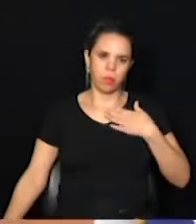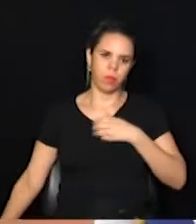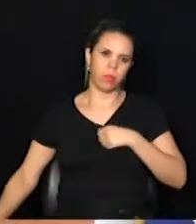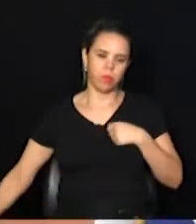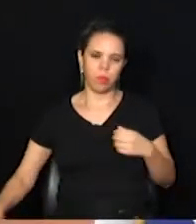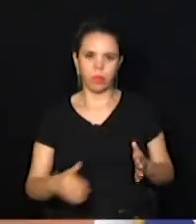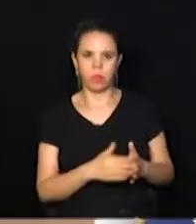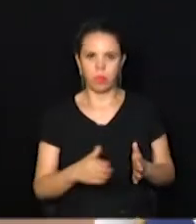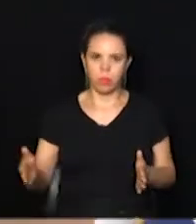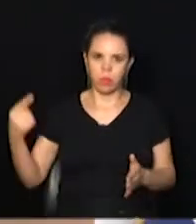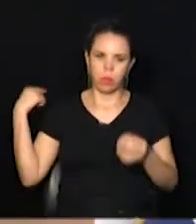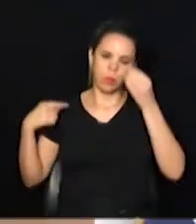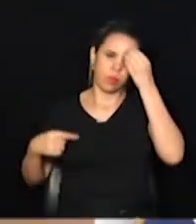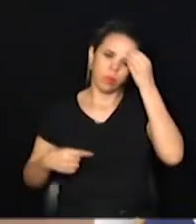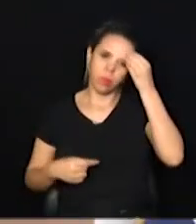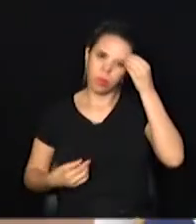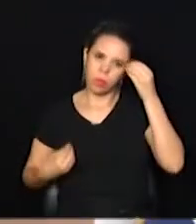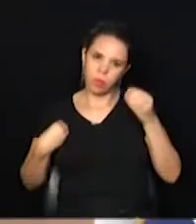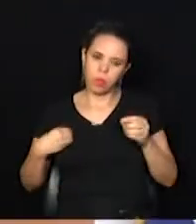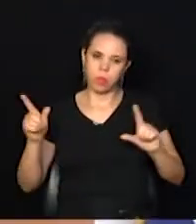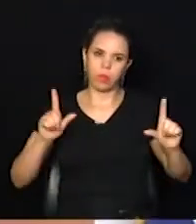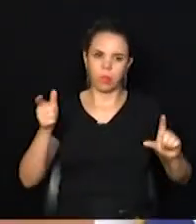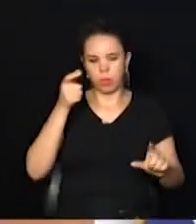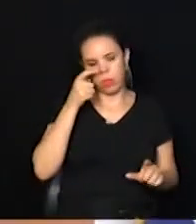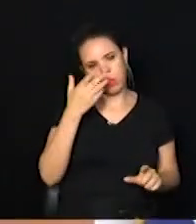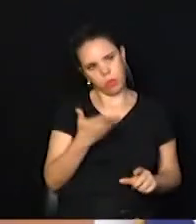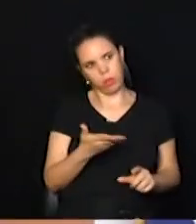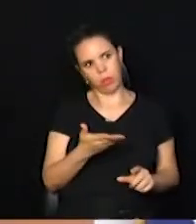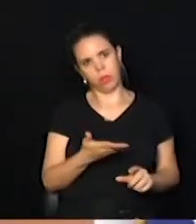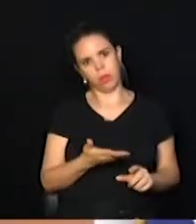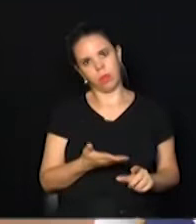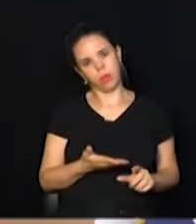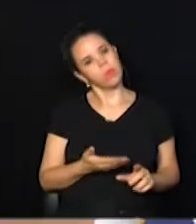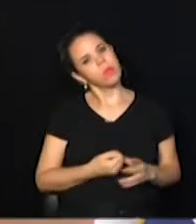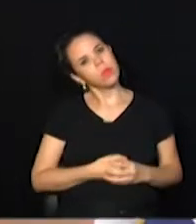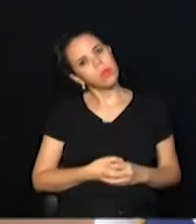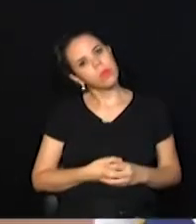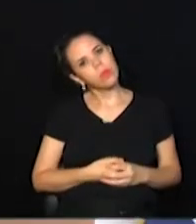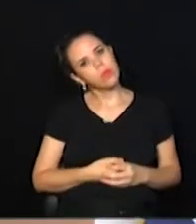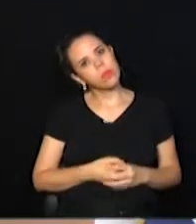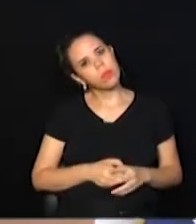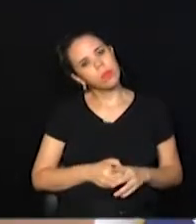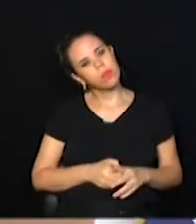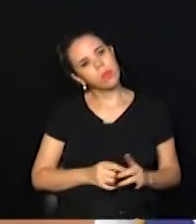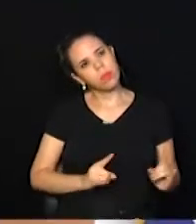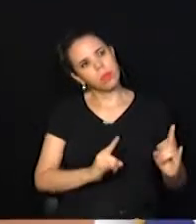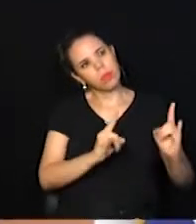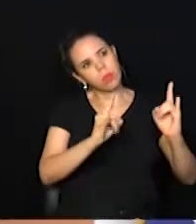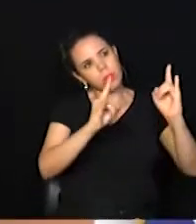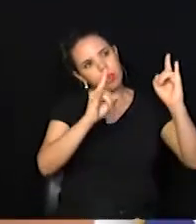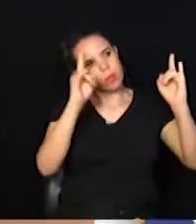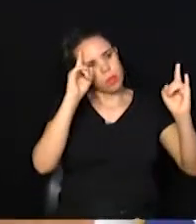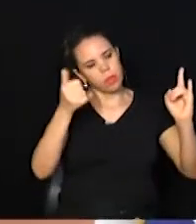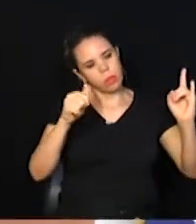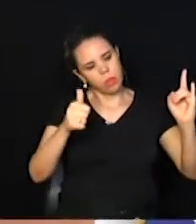período. Quando eu estava assistindo televisão da queda lá da torre de Nova